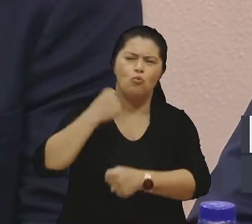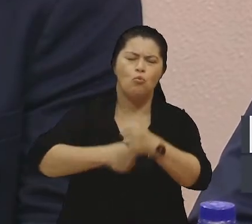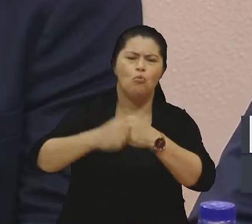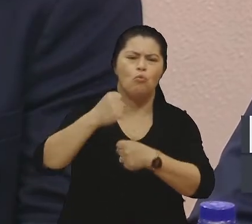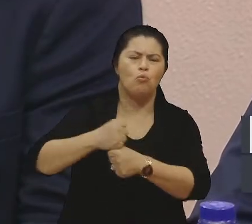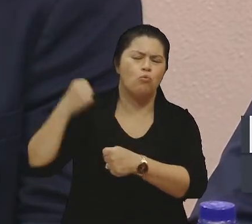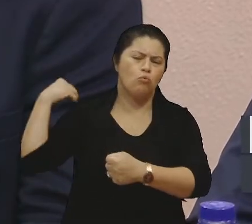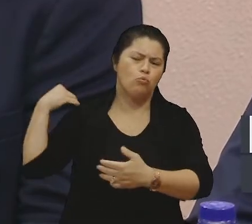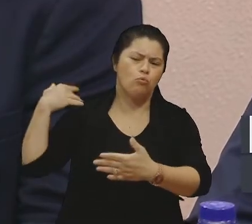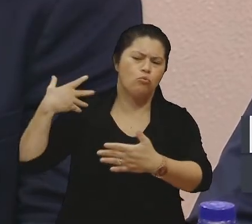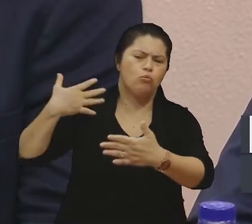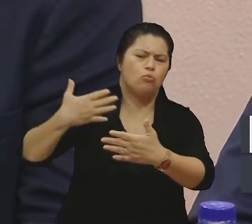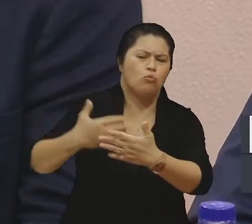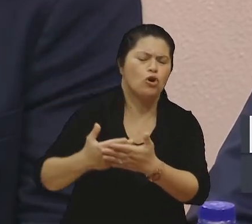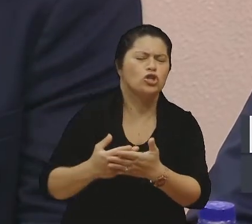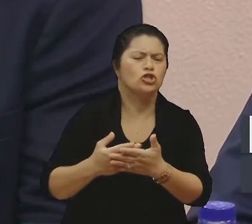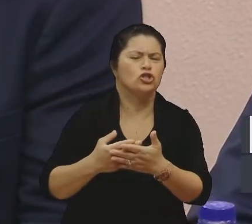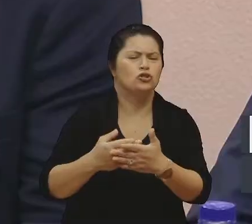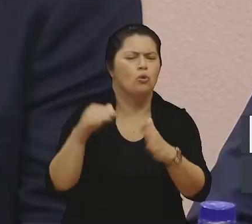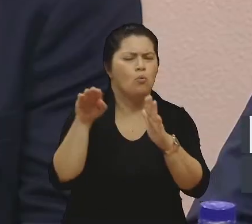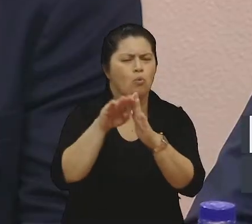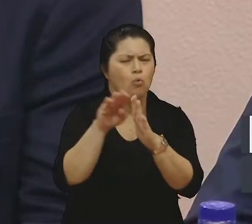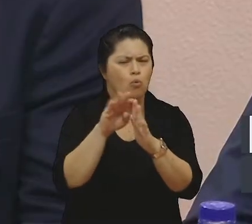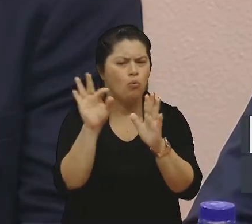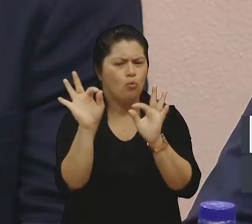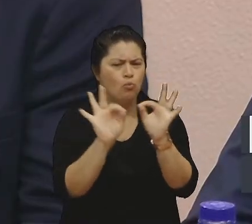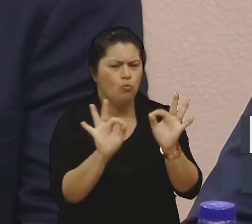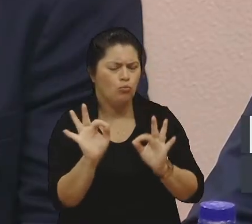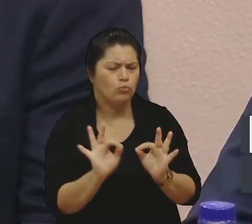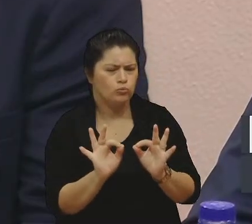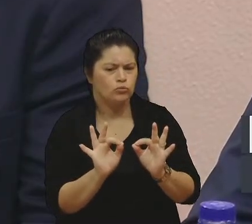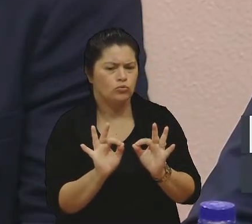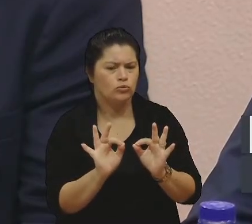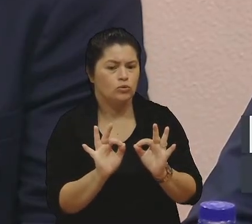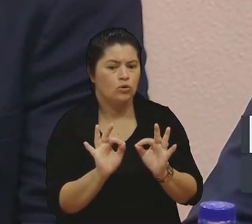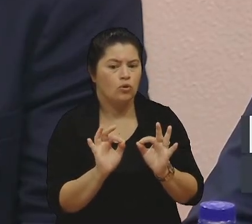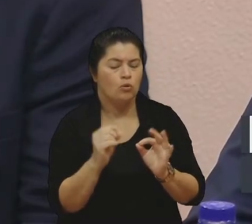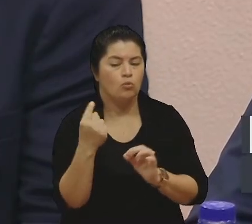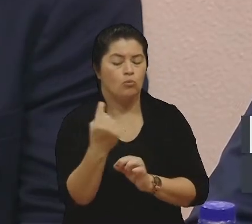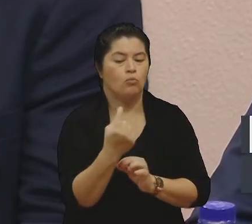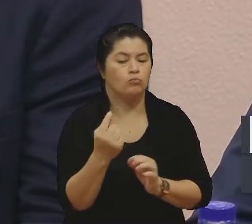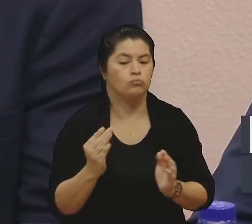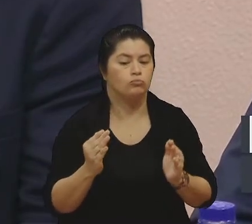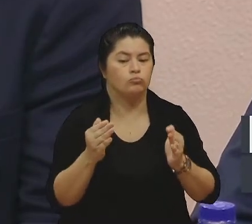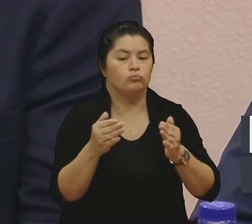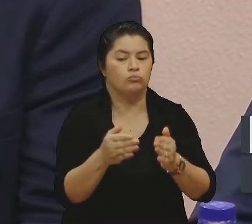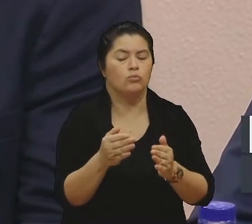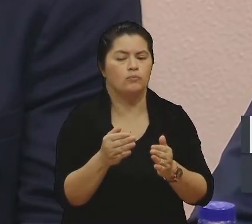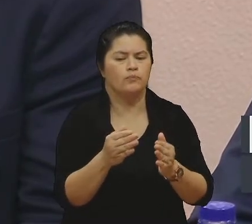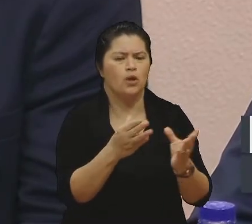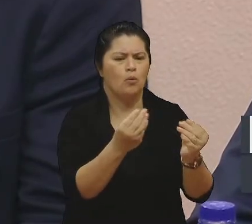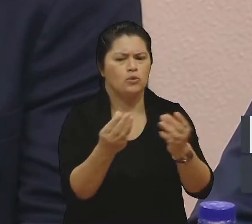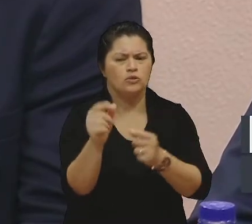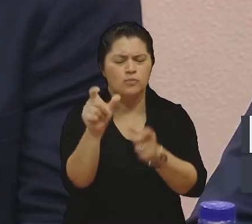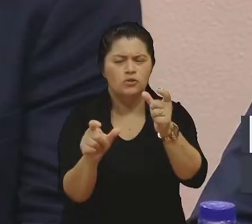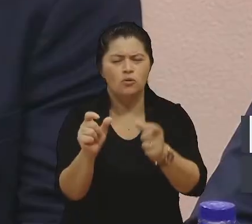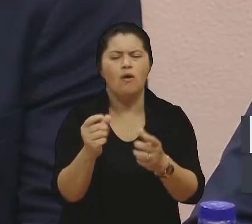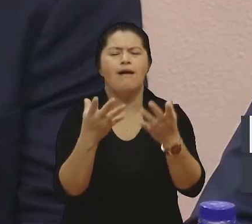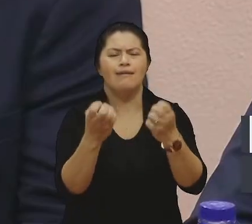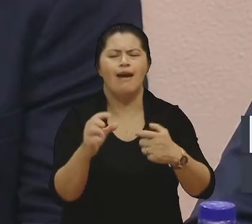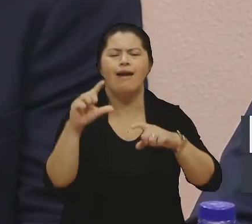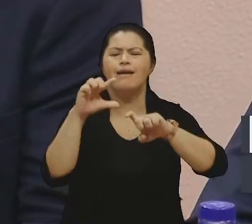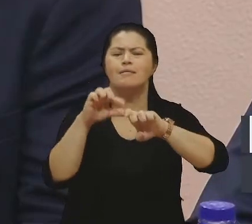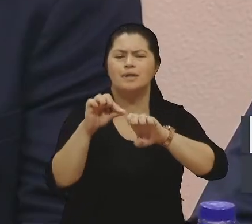várias reuniões, vários ajustes. O objetivo é que todos os negócios, todas as pessoas que venham a empreender, que elas tenham êxito, né? Que elas